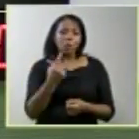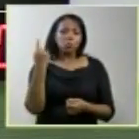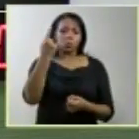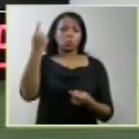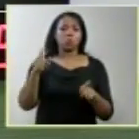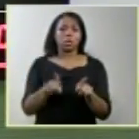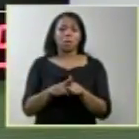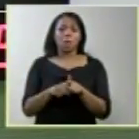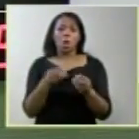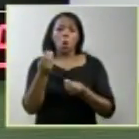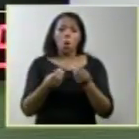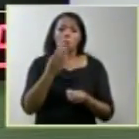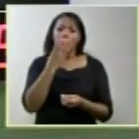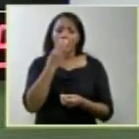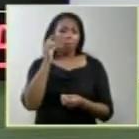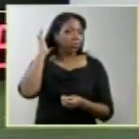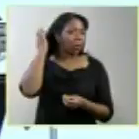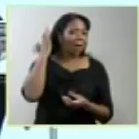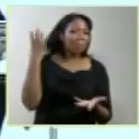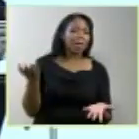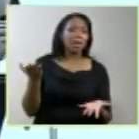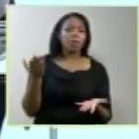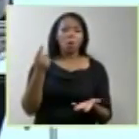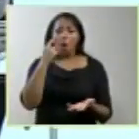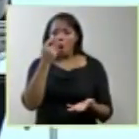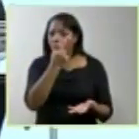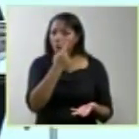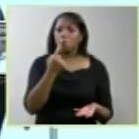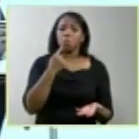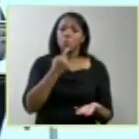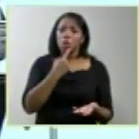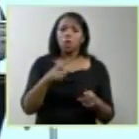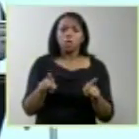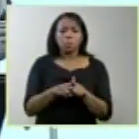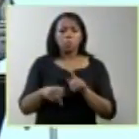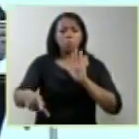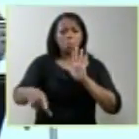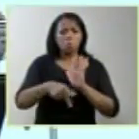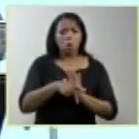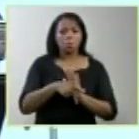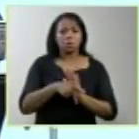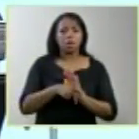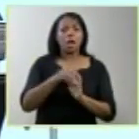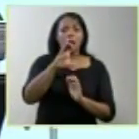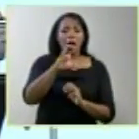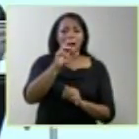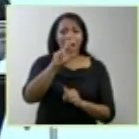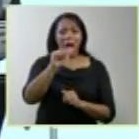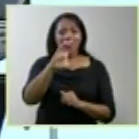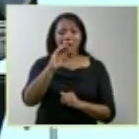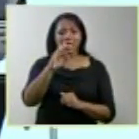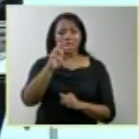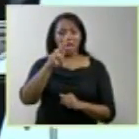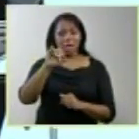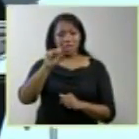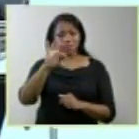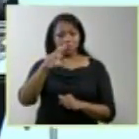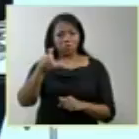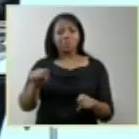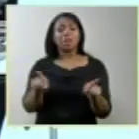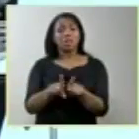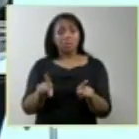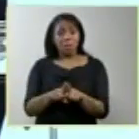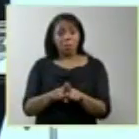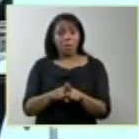pressão sanguínea são multifatoriais. E temos características patológicas dadas pela multifatoriedade. Diabetes, a pressão